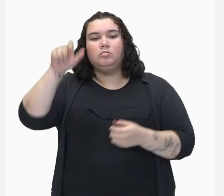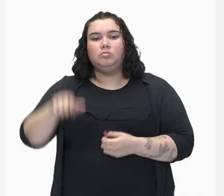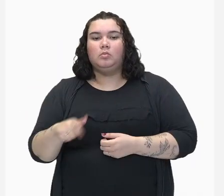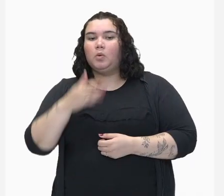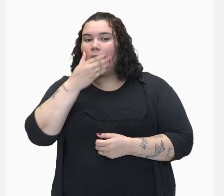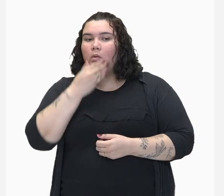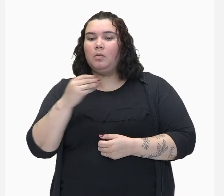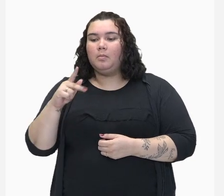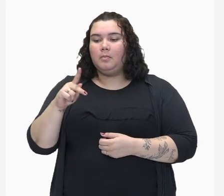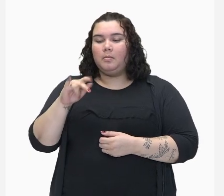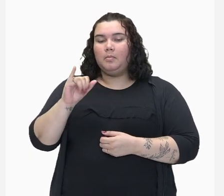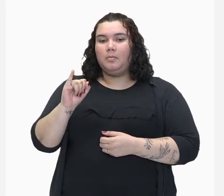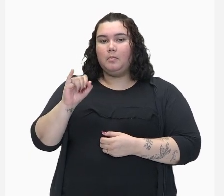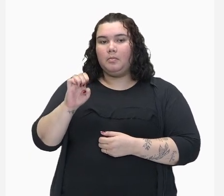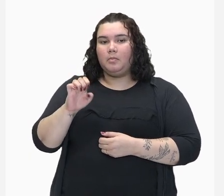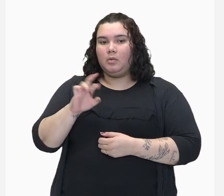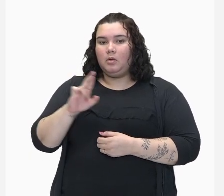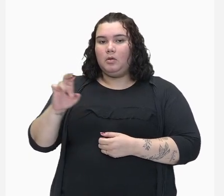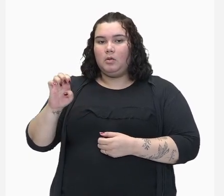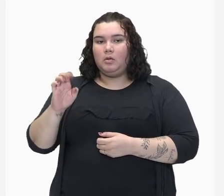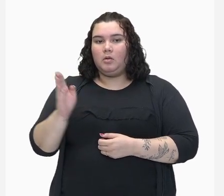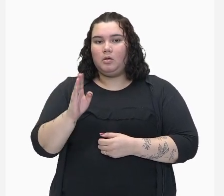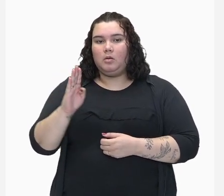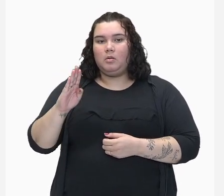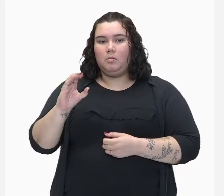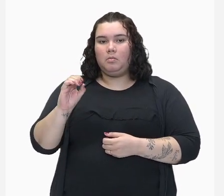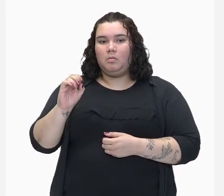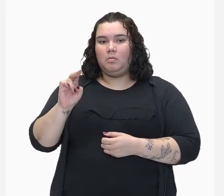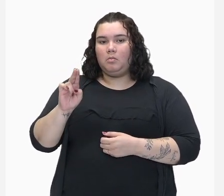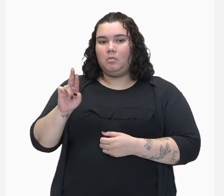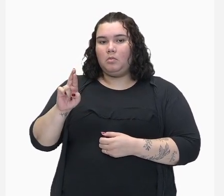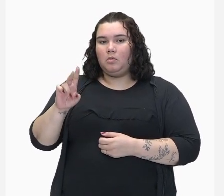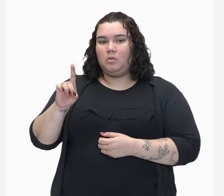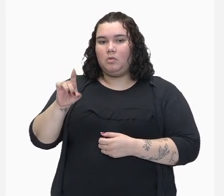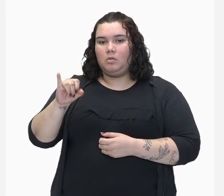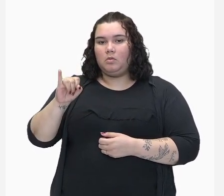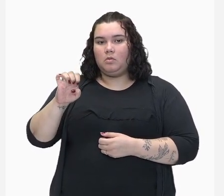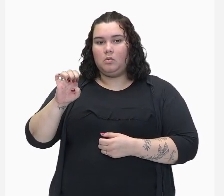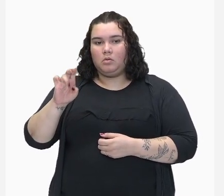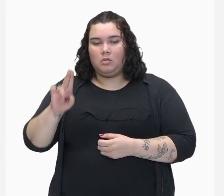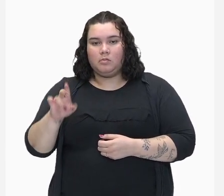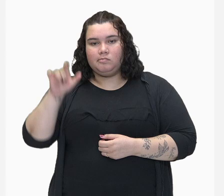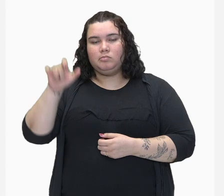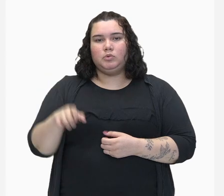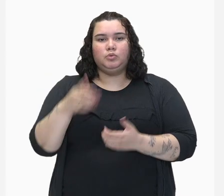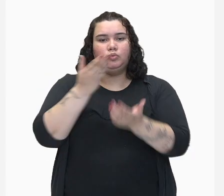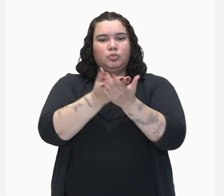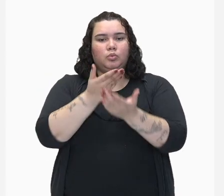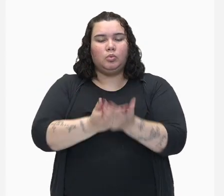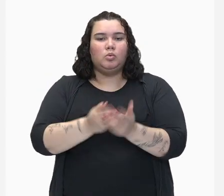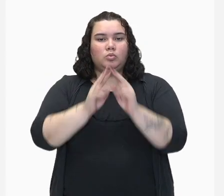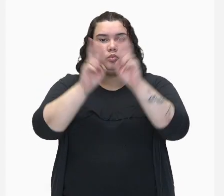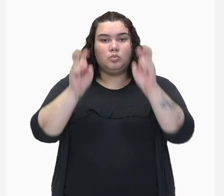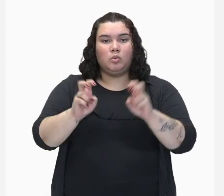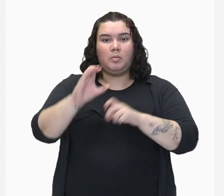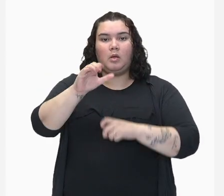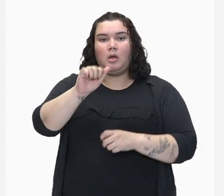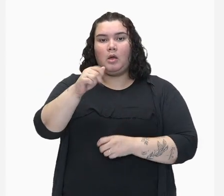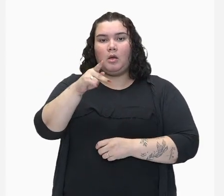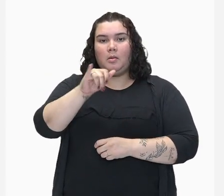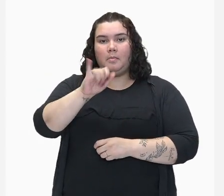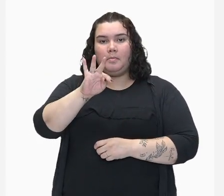Bourdieu. Em seus estudos sobre capital cultural, ele discutiu como o esporte, além da sua